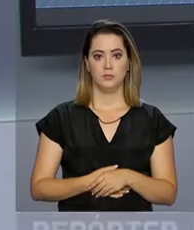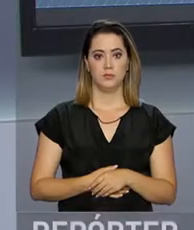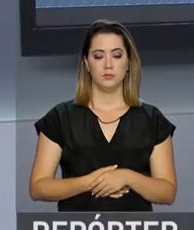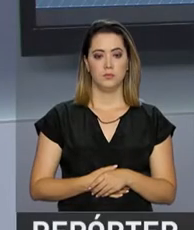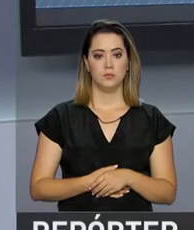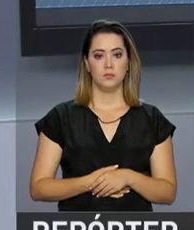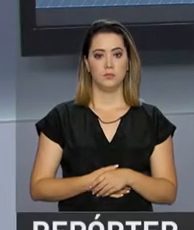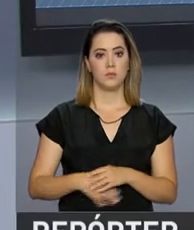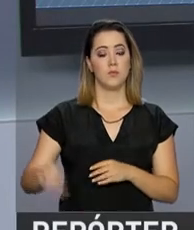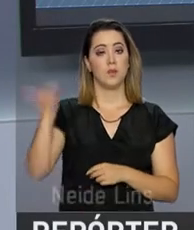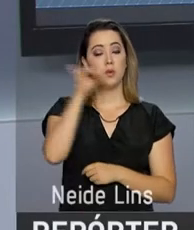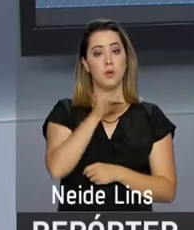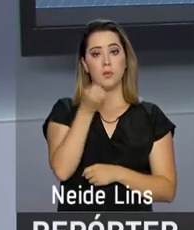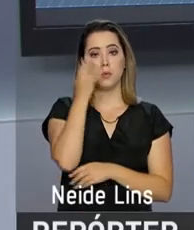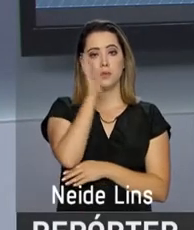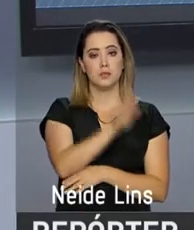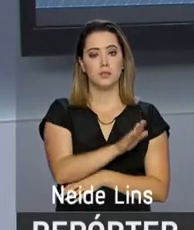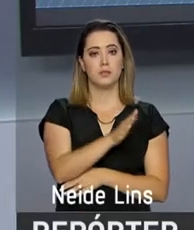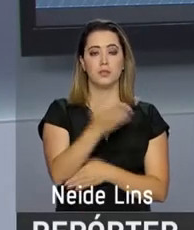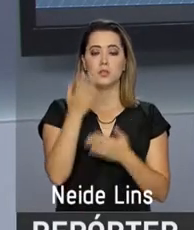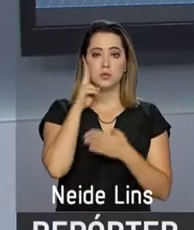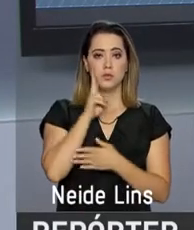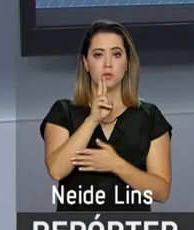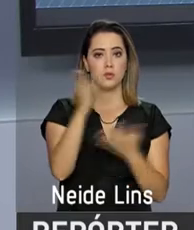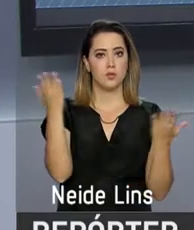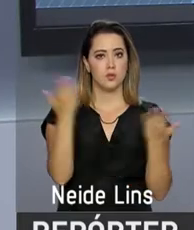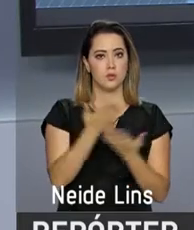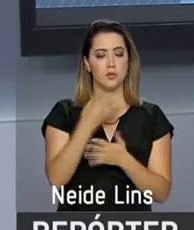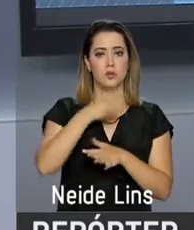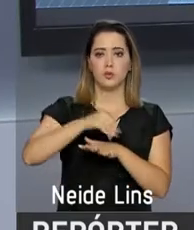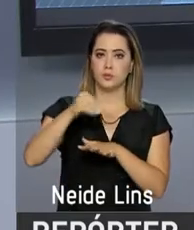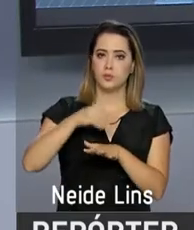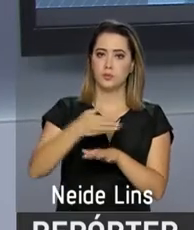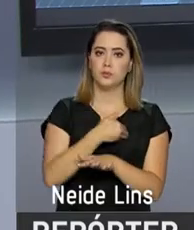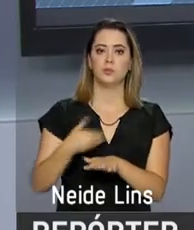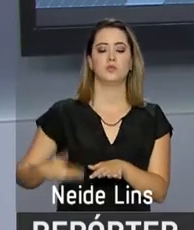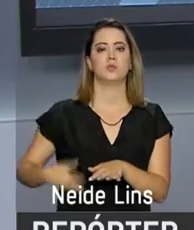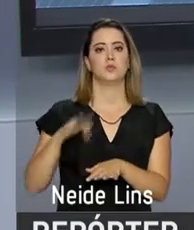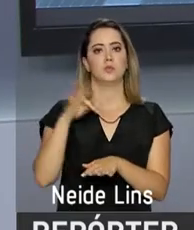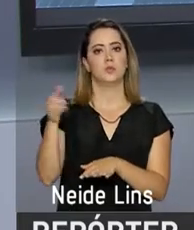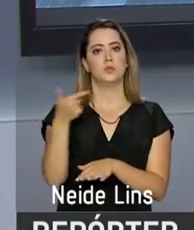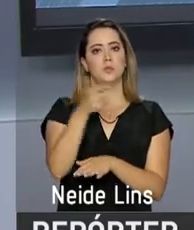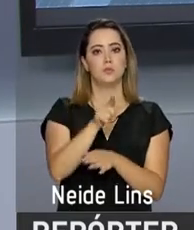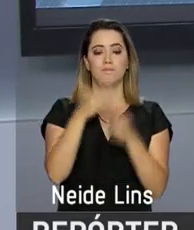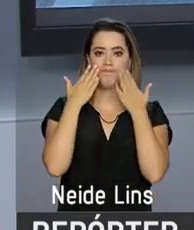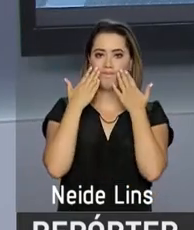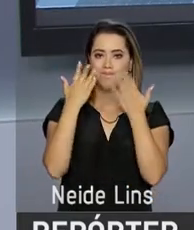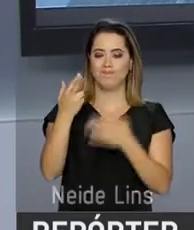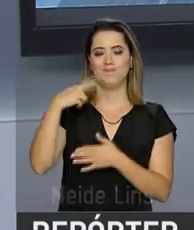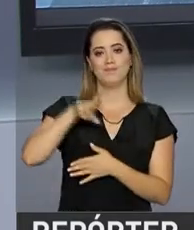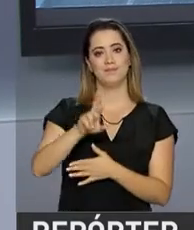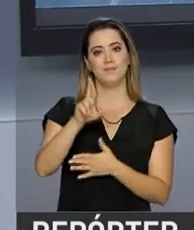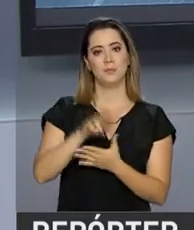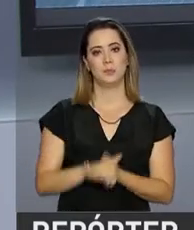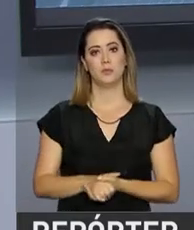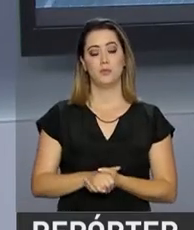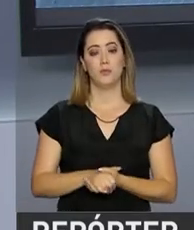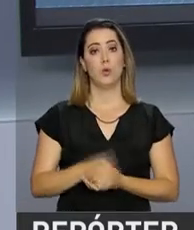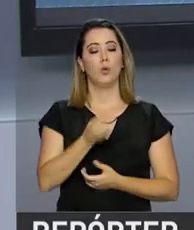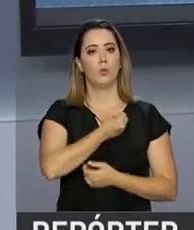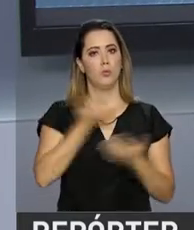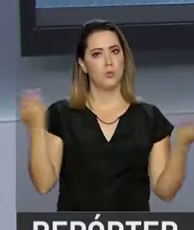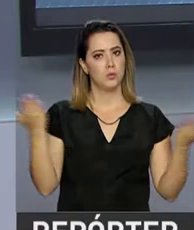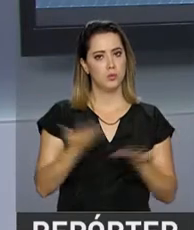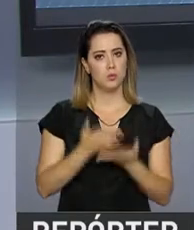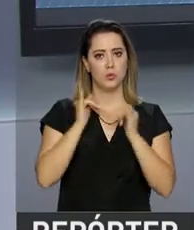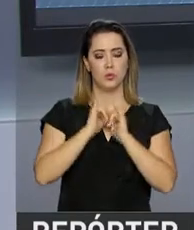olá boa tarde a companhia agora as notícias do governo federal em mais uma edição do repórter e nbr dados